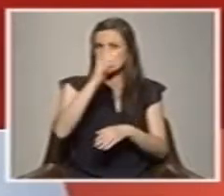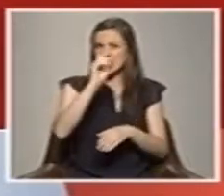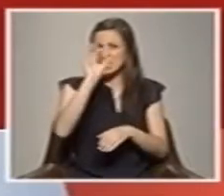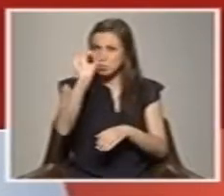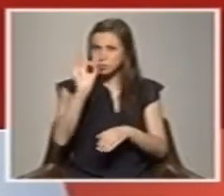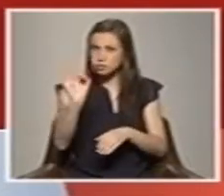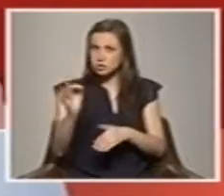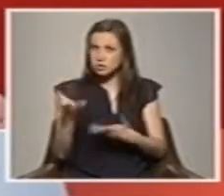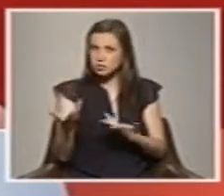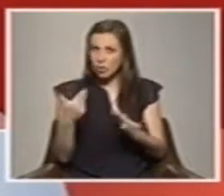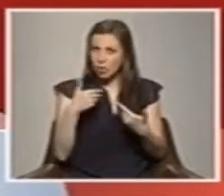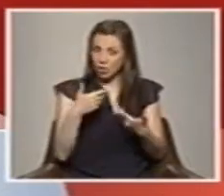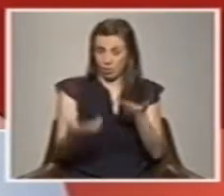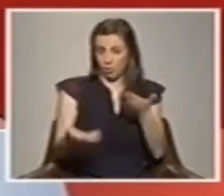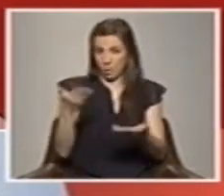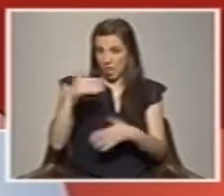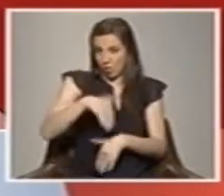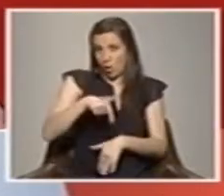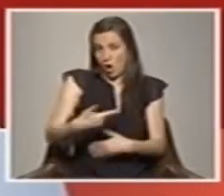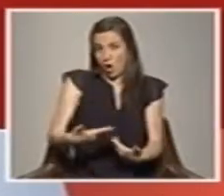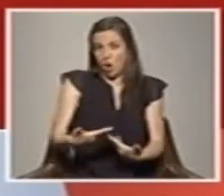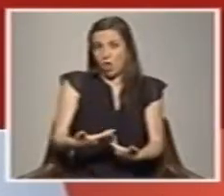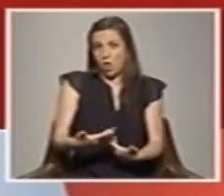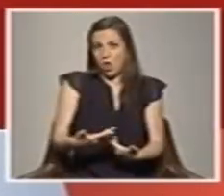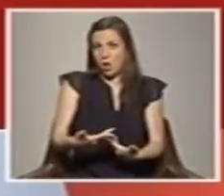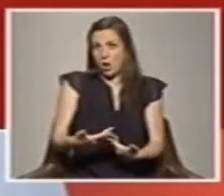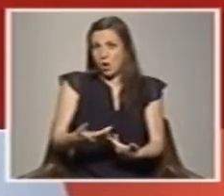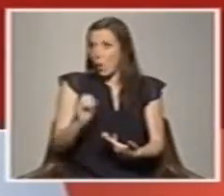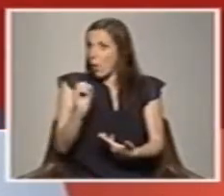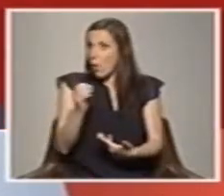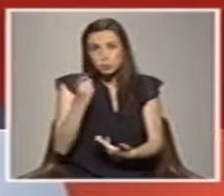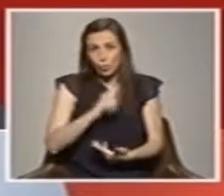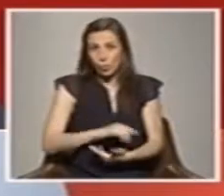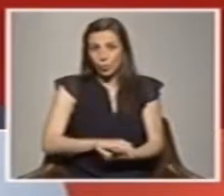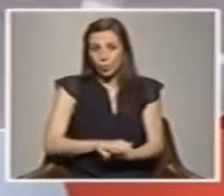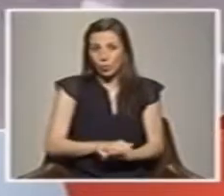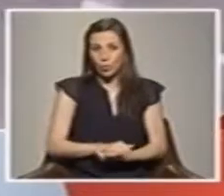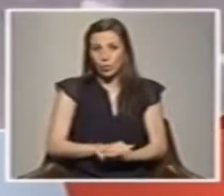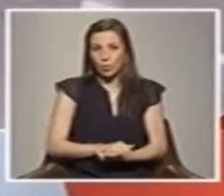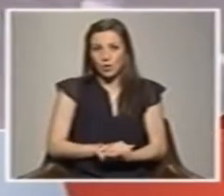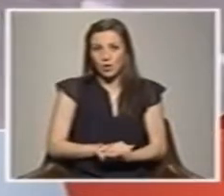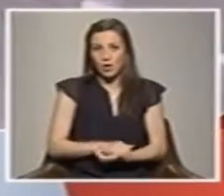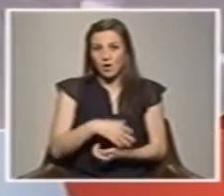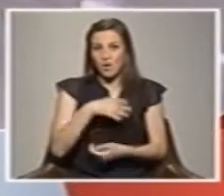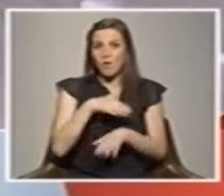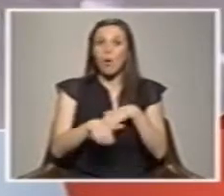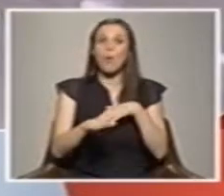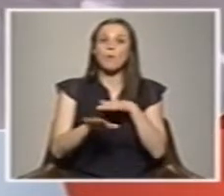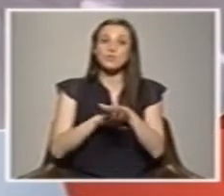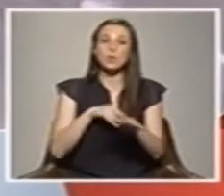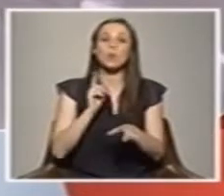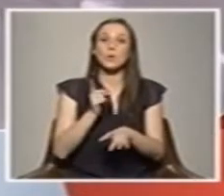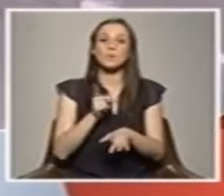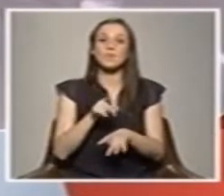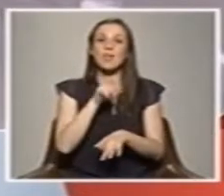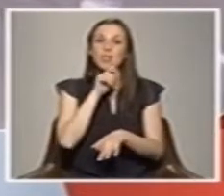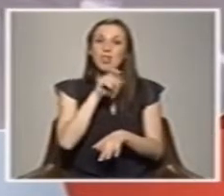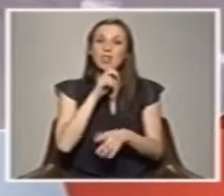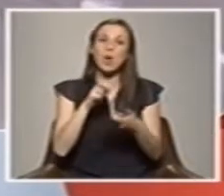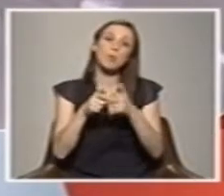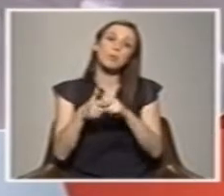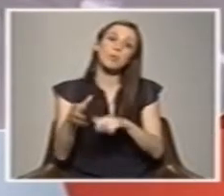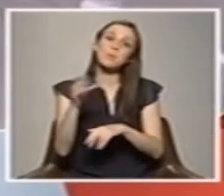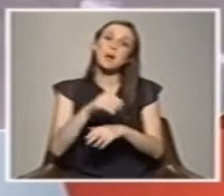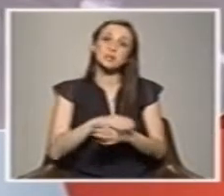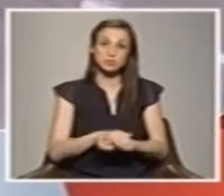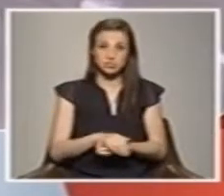produzimos atualmente. Isso, ou lá está a fazer o que não, exatamente. Espera aí, isso cria-nos aqui outro tipo de problema, que